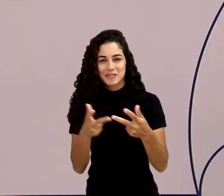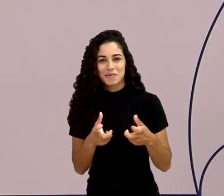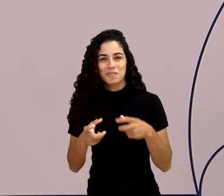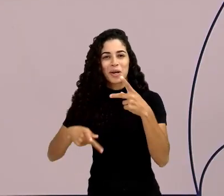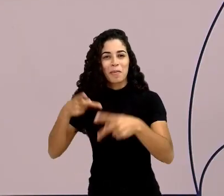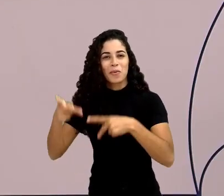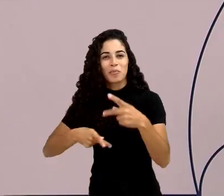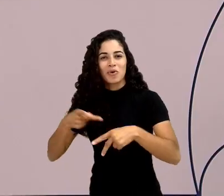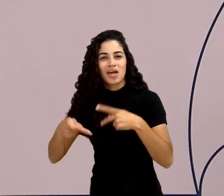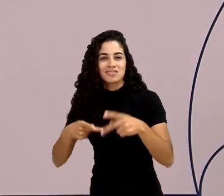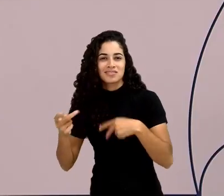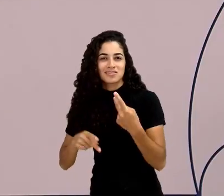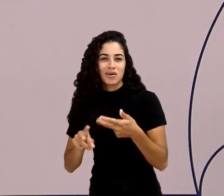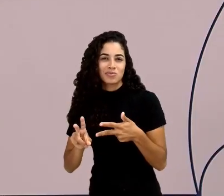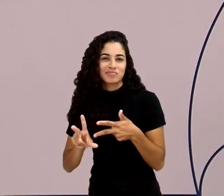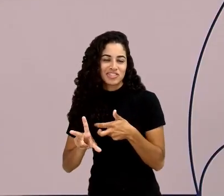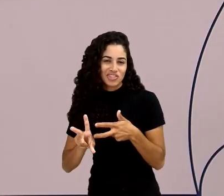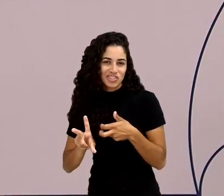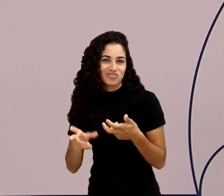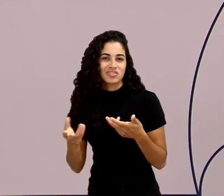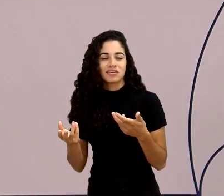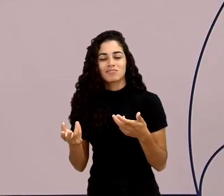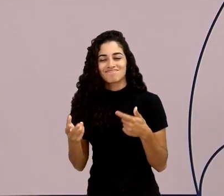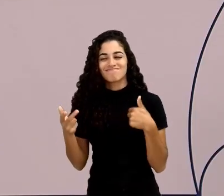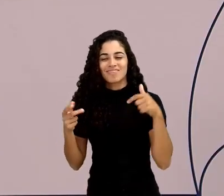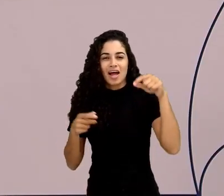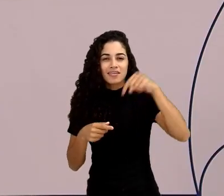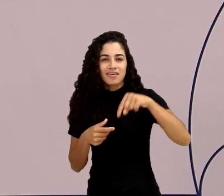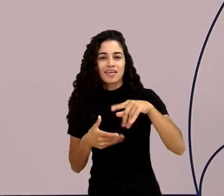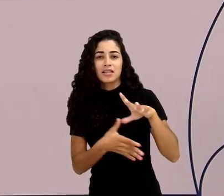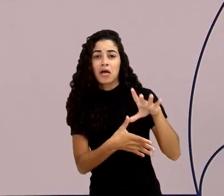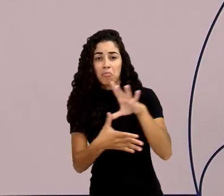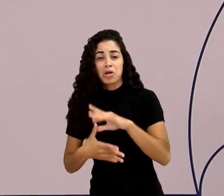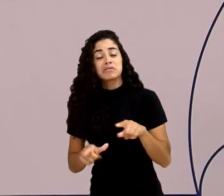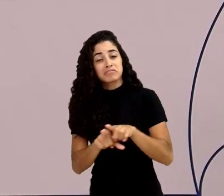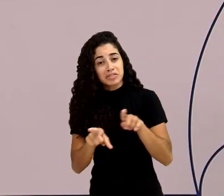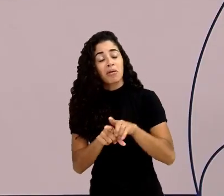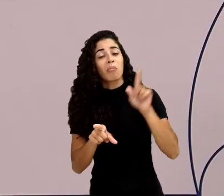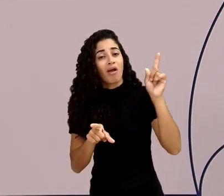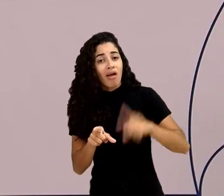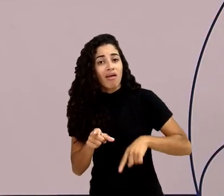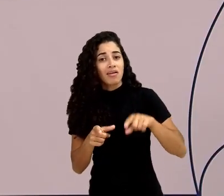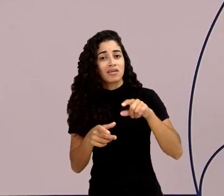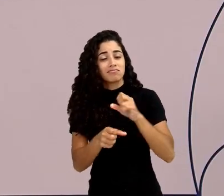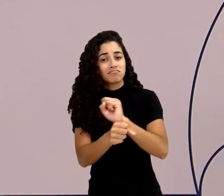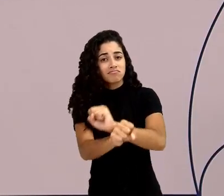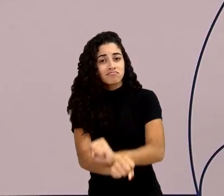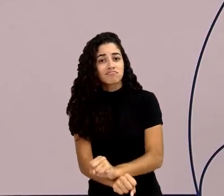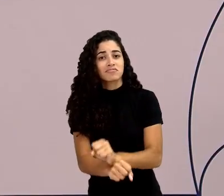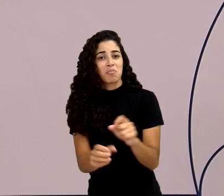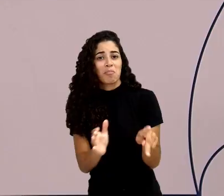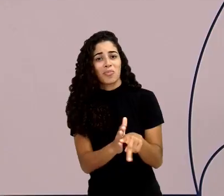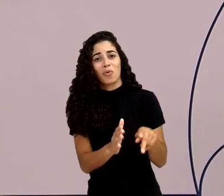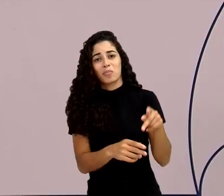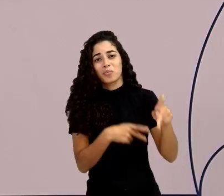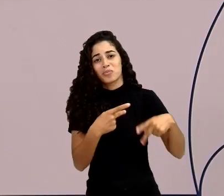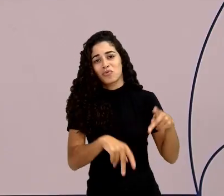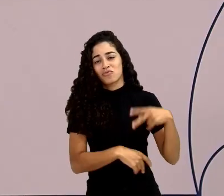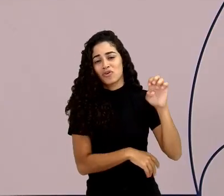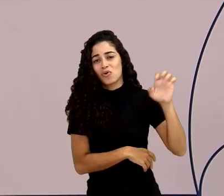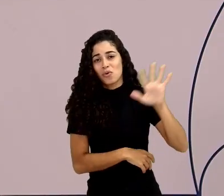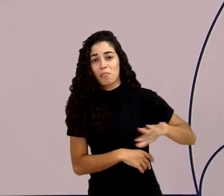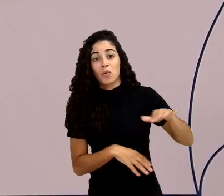indígenas, que inicialmente aqui na América também serão escravizadas pelos europeus. Então, o processo